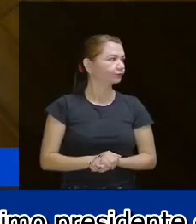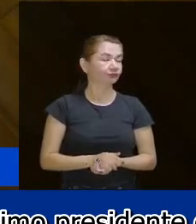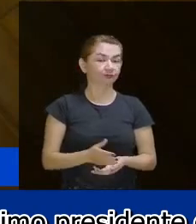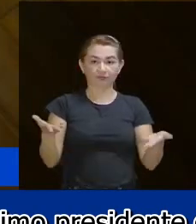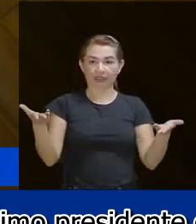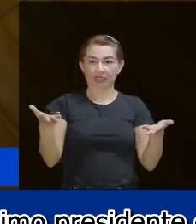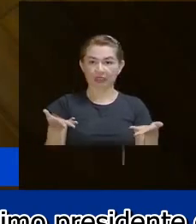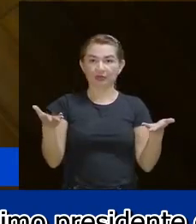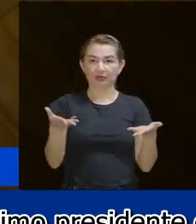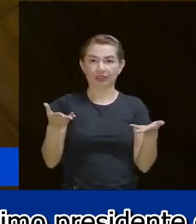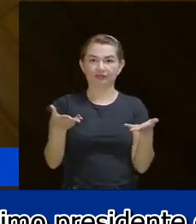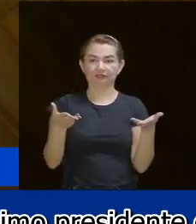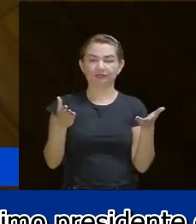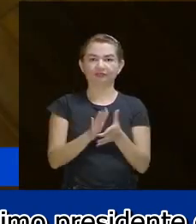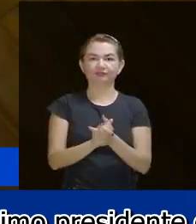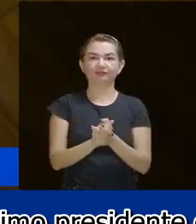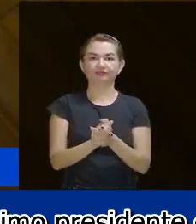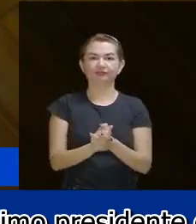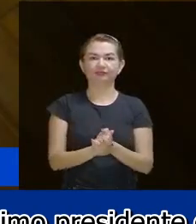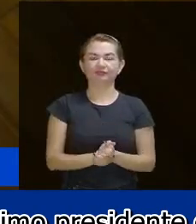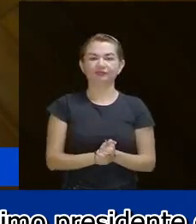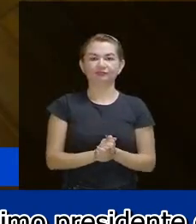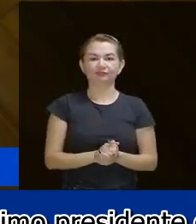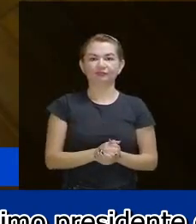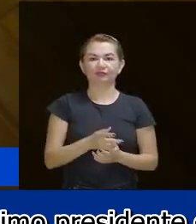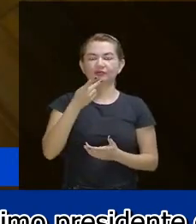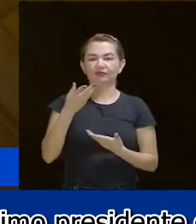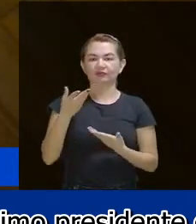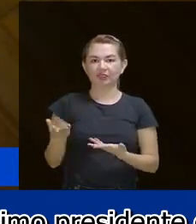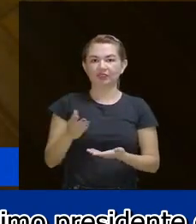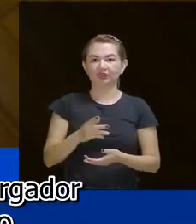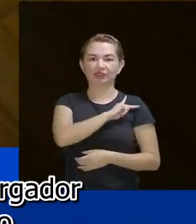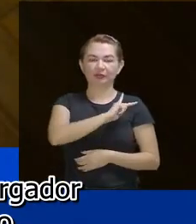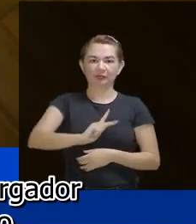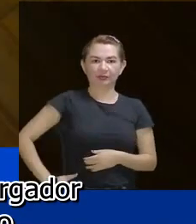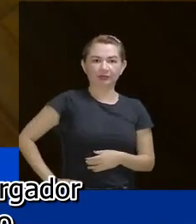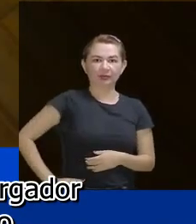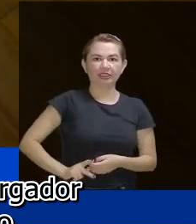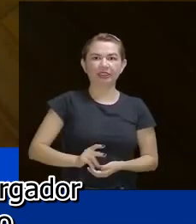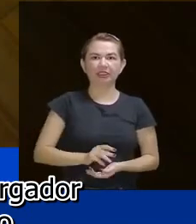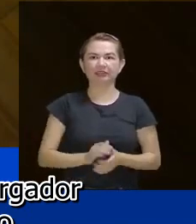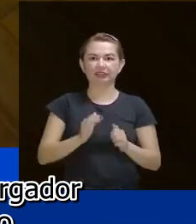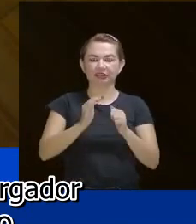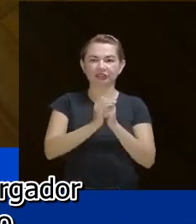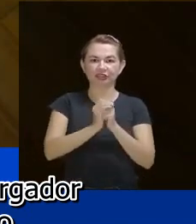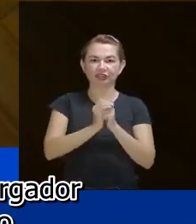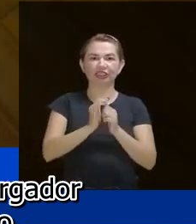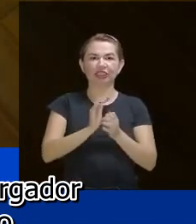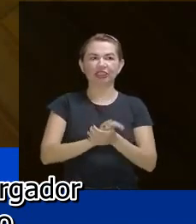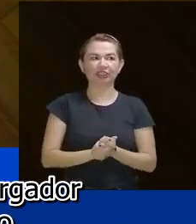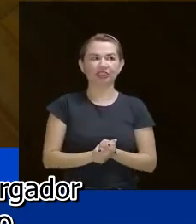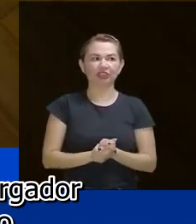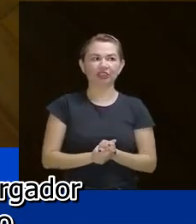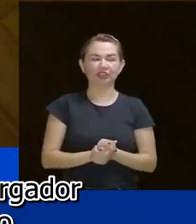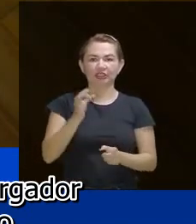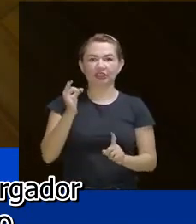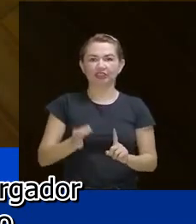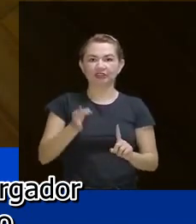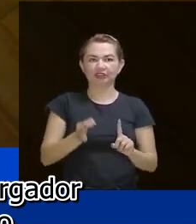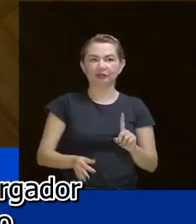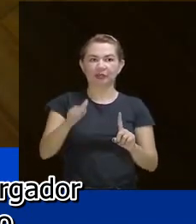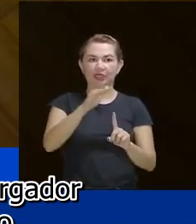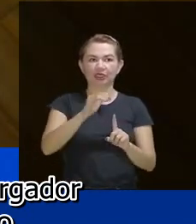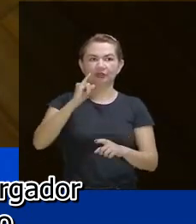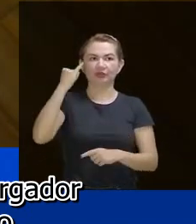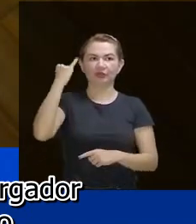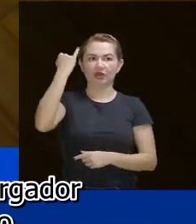Neste momento, o cerimonial passa a palavra ao excelentíssimo presidente do Tribunal Regional Eleitoral do Amapá, desembargador João